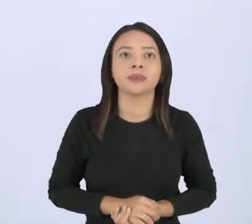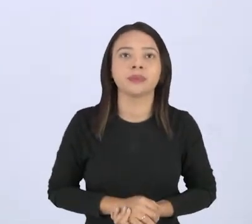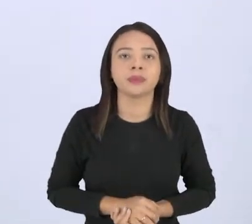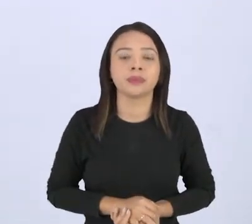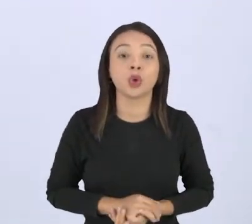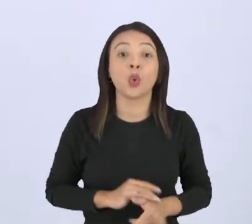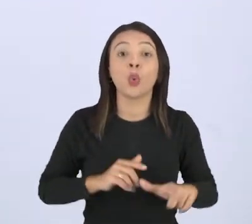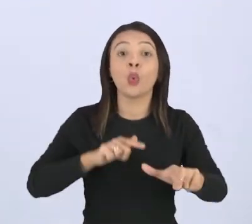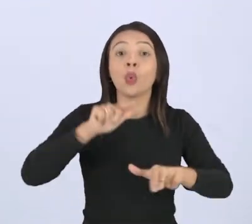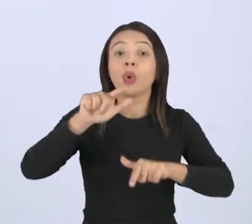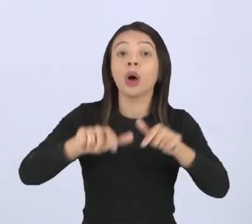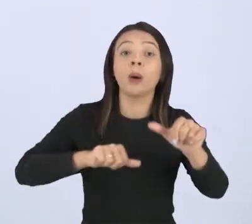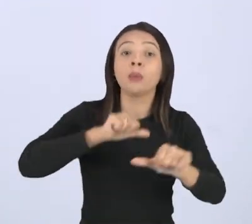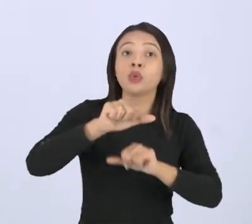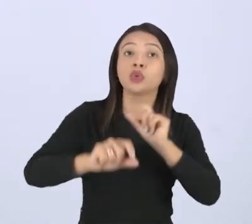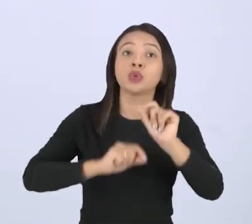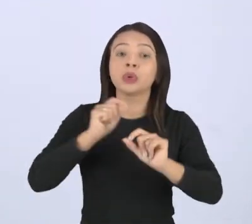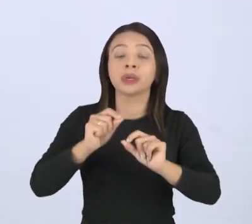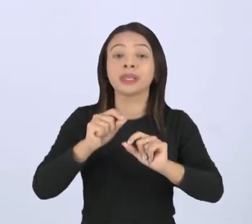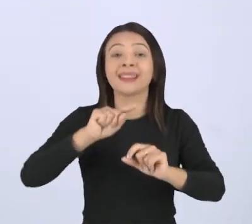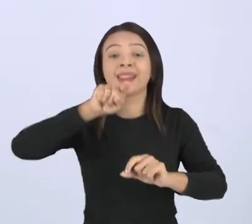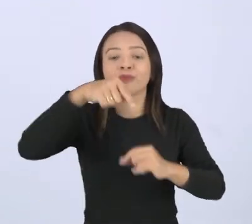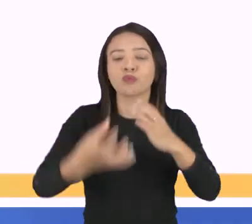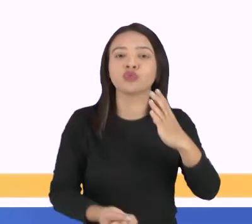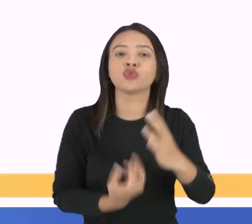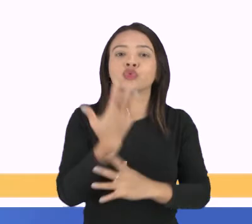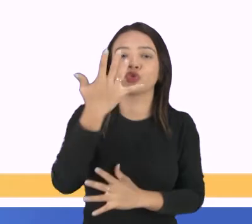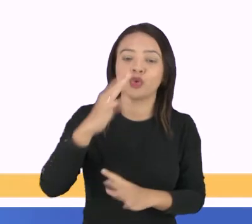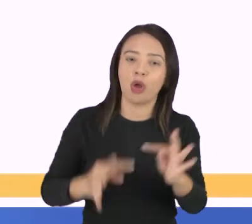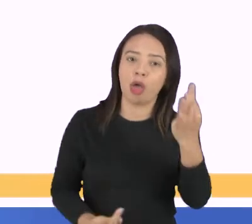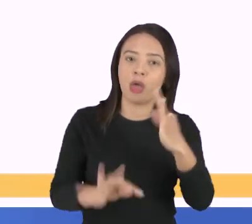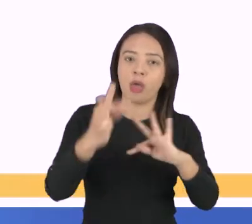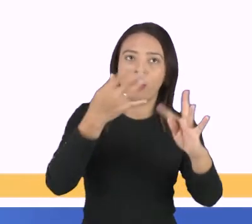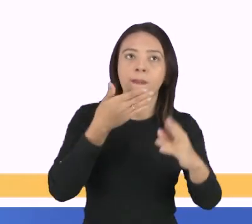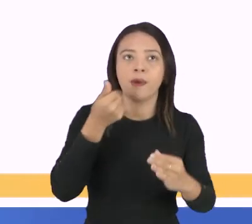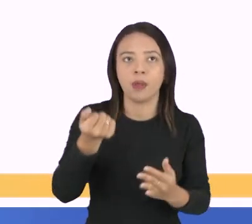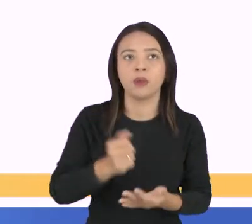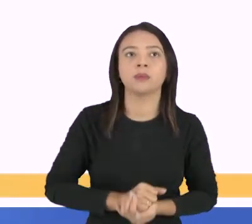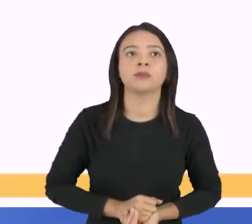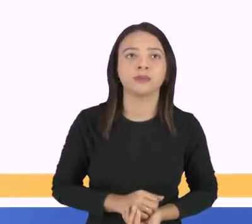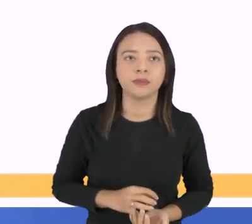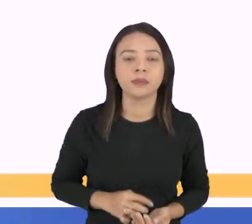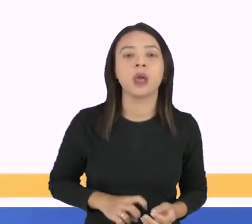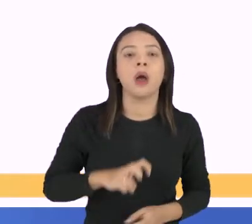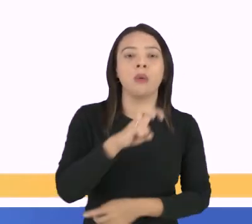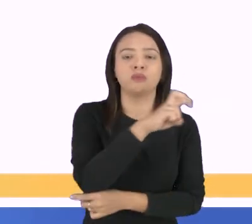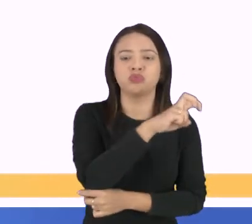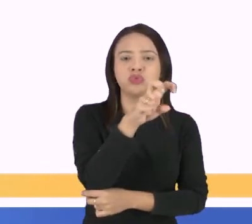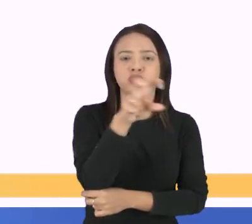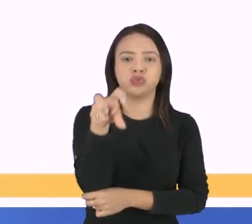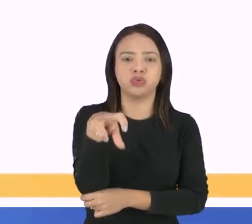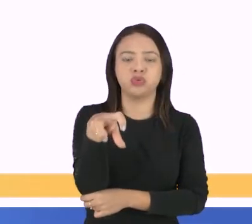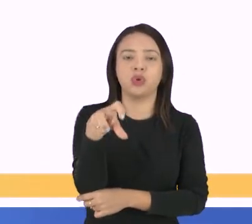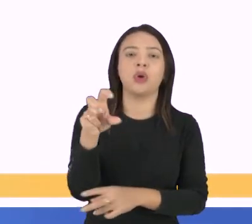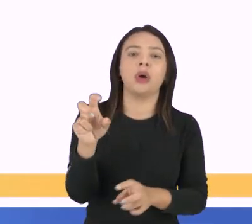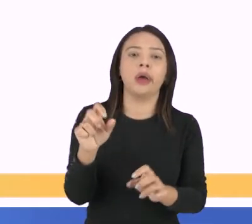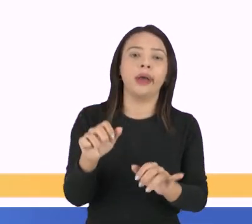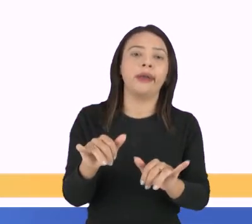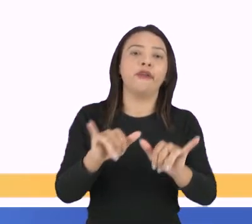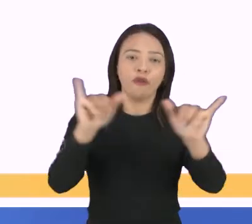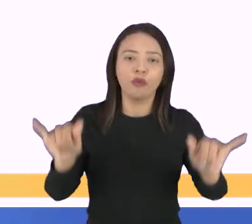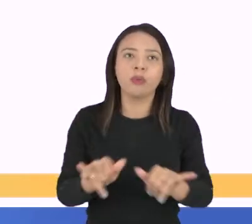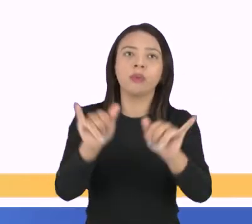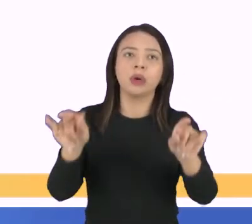mudou no trabalho com maior emprego de tecnologia? Bom, automação, robótica e informática. robôs e